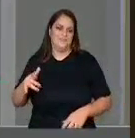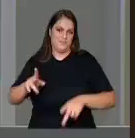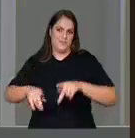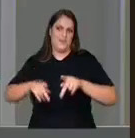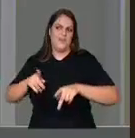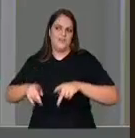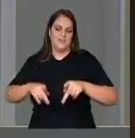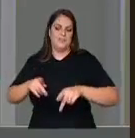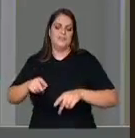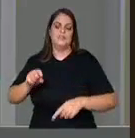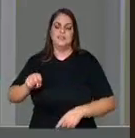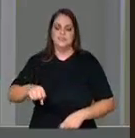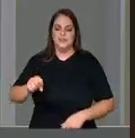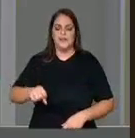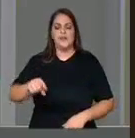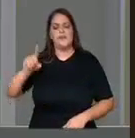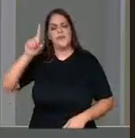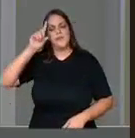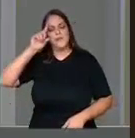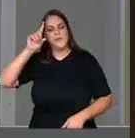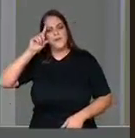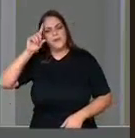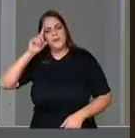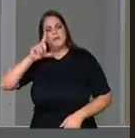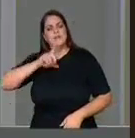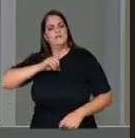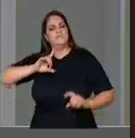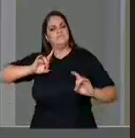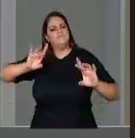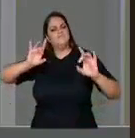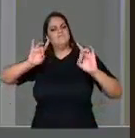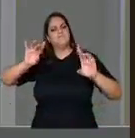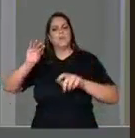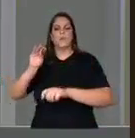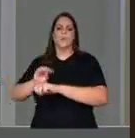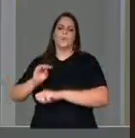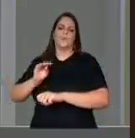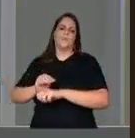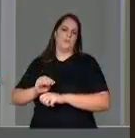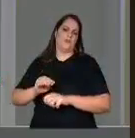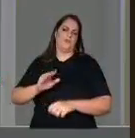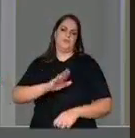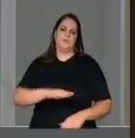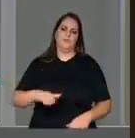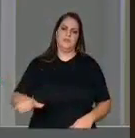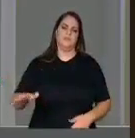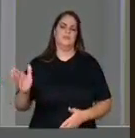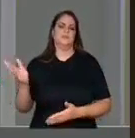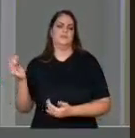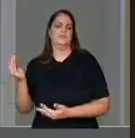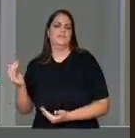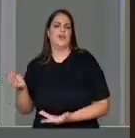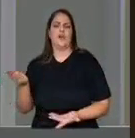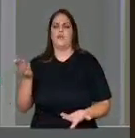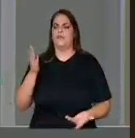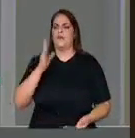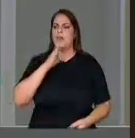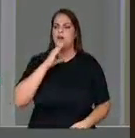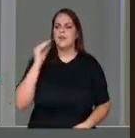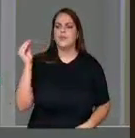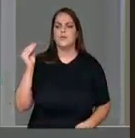que investe no seu dia a dia um cuidado especial com crianças, jovens,